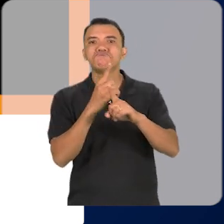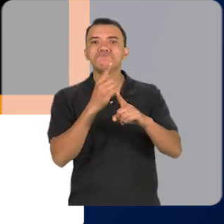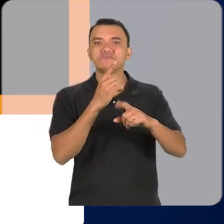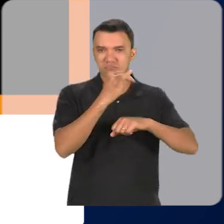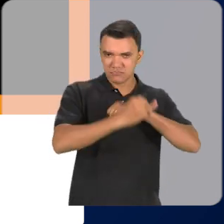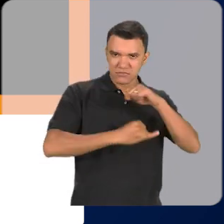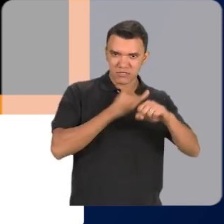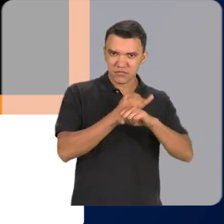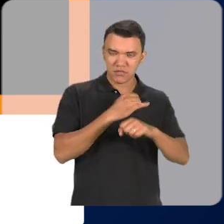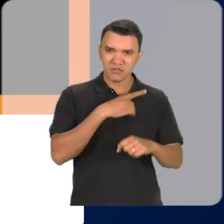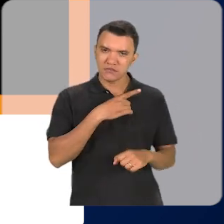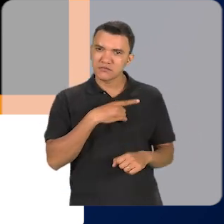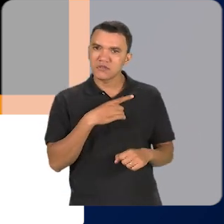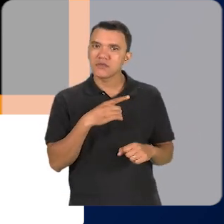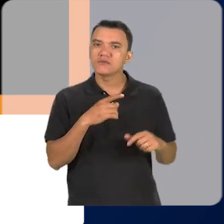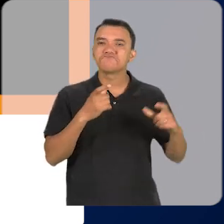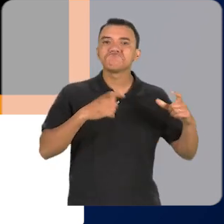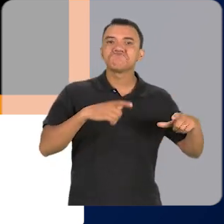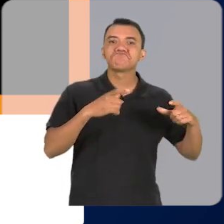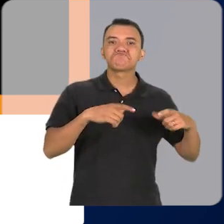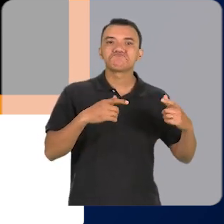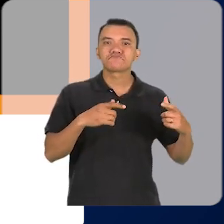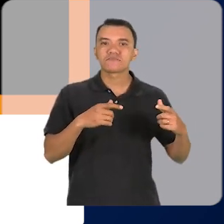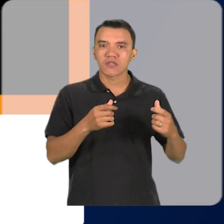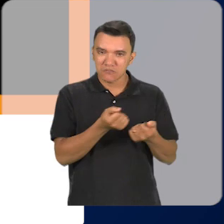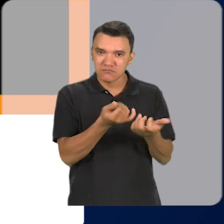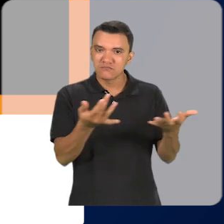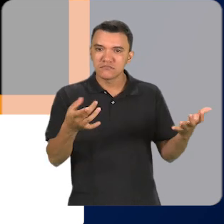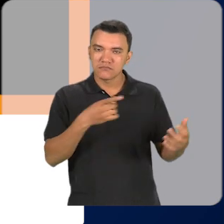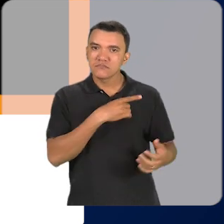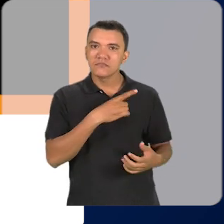em algum lugar? Existe a pretensão de disponibilizar, se ele não tiver ainda?